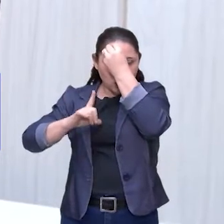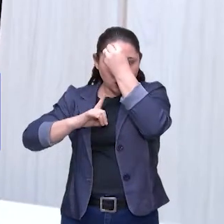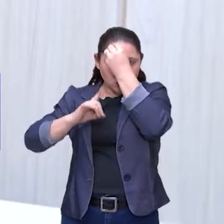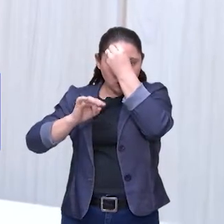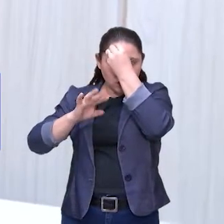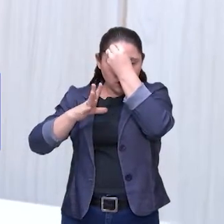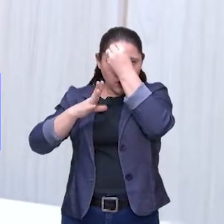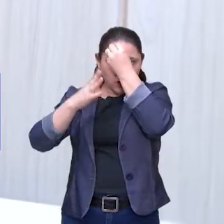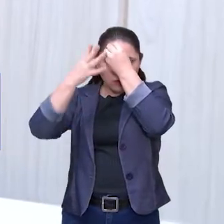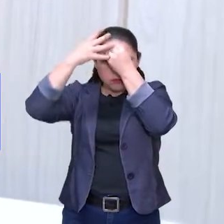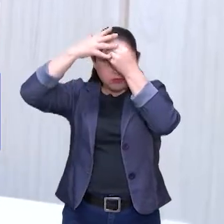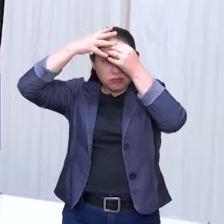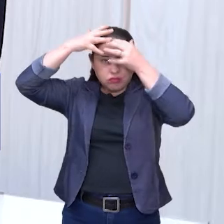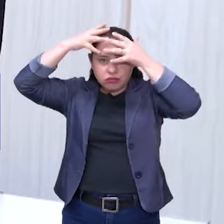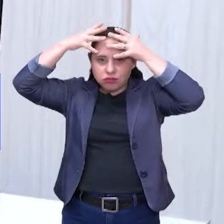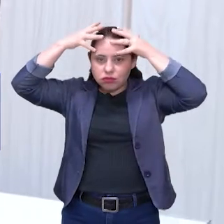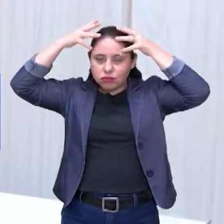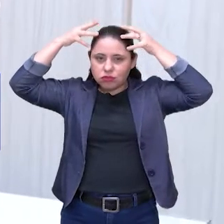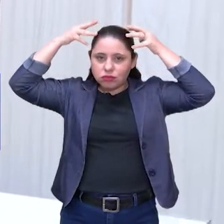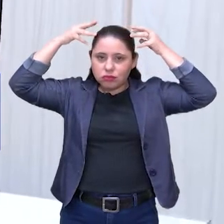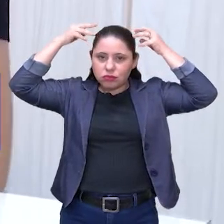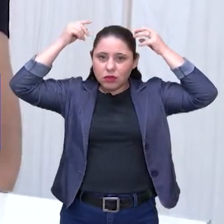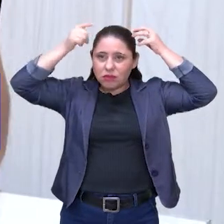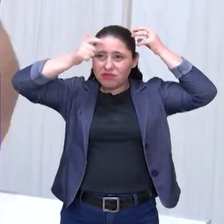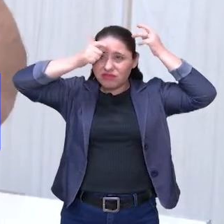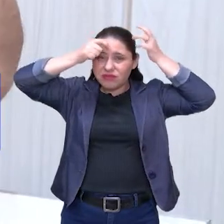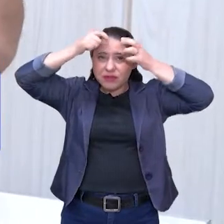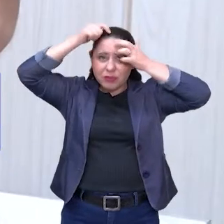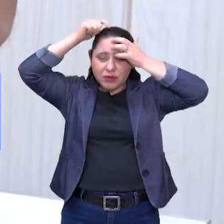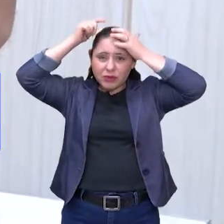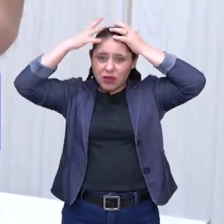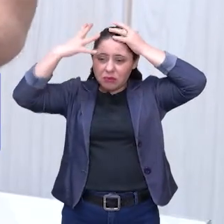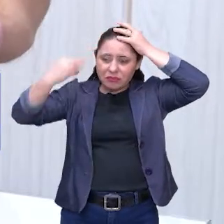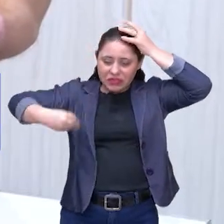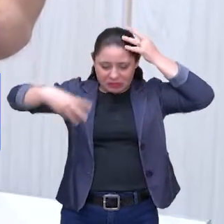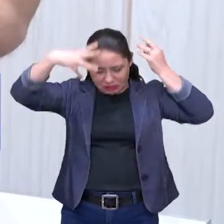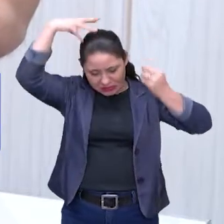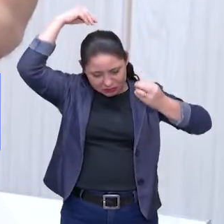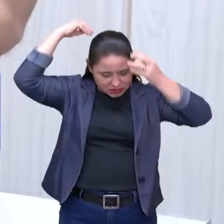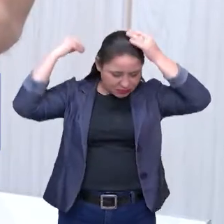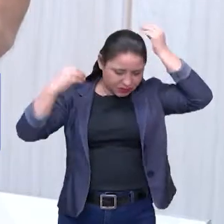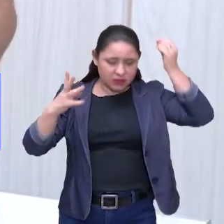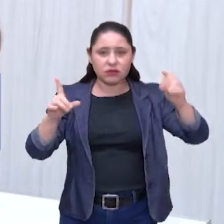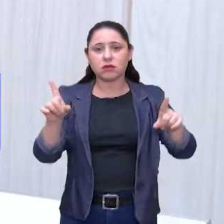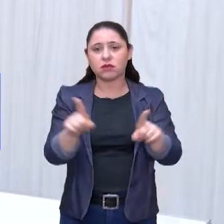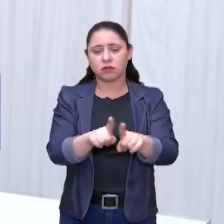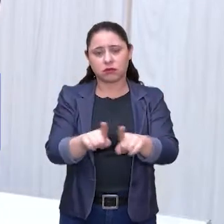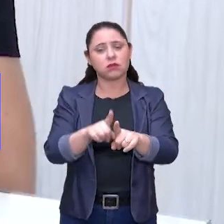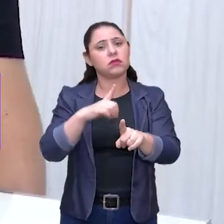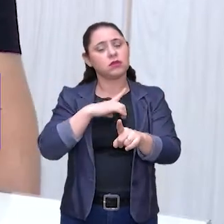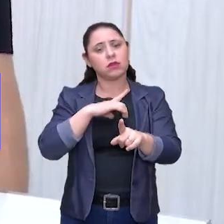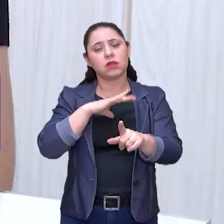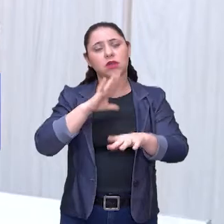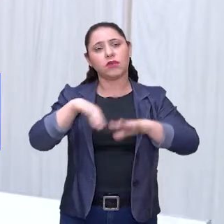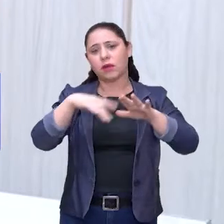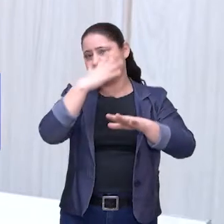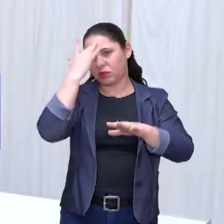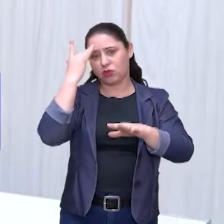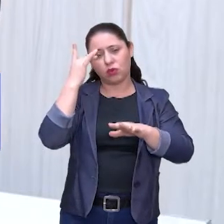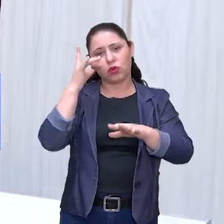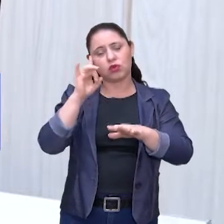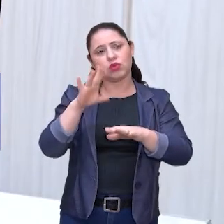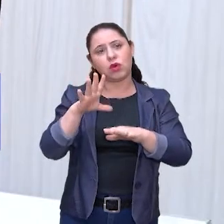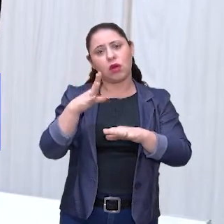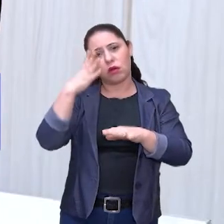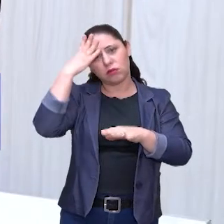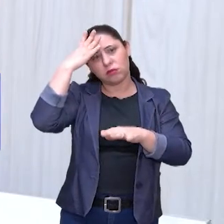localizados, unifocal. Tem quadros multifocais, o paciente começa a ter várias áreas de perda de cabelo, e tem